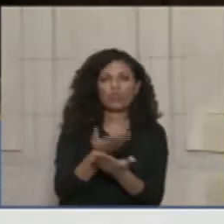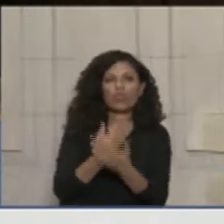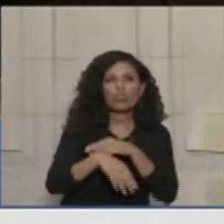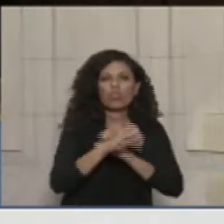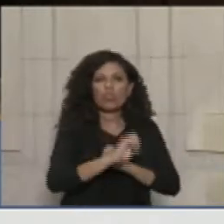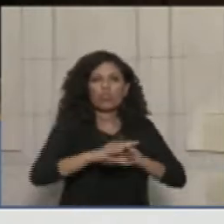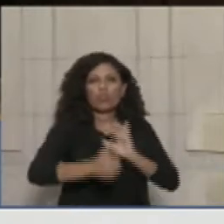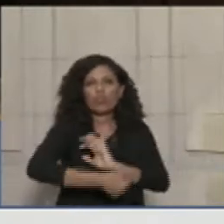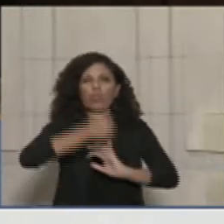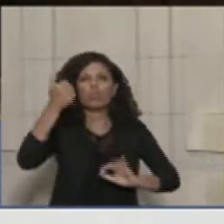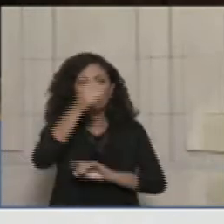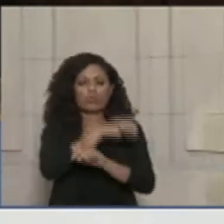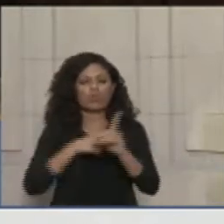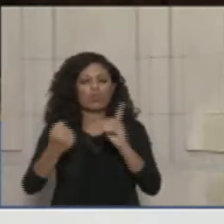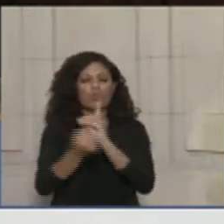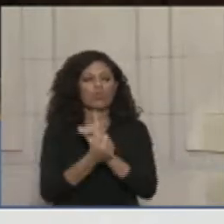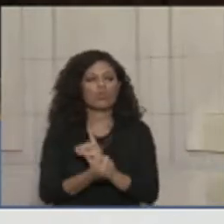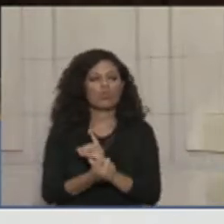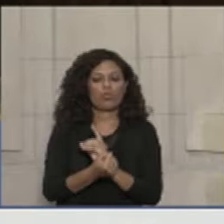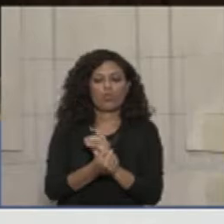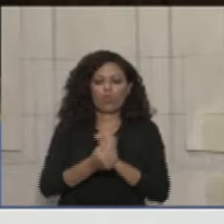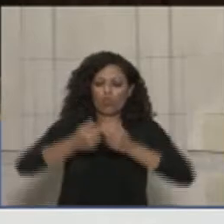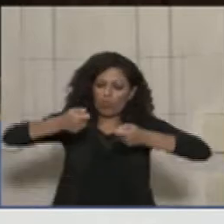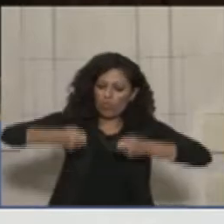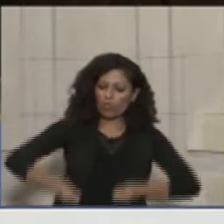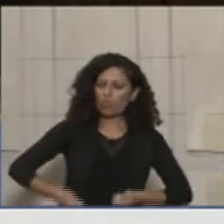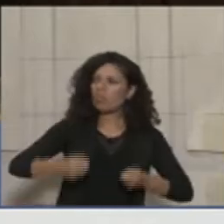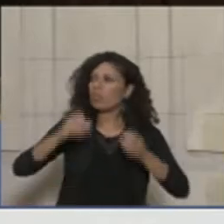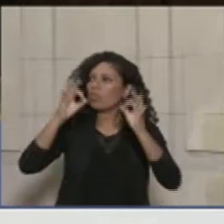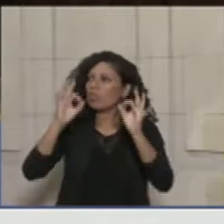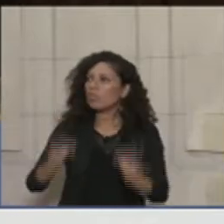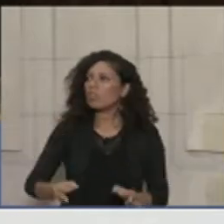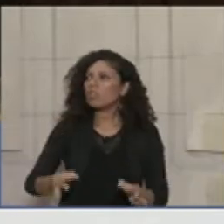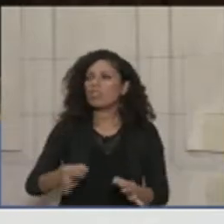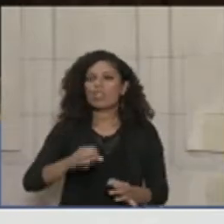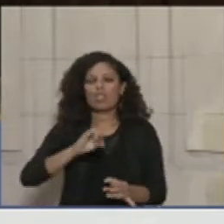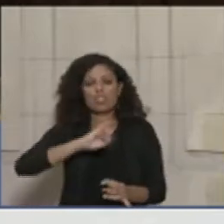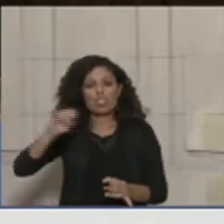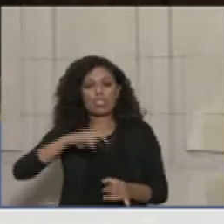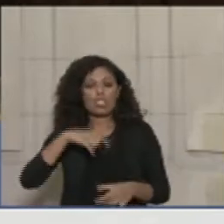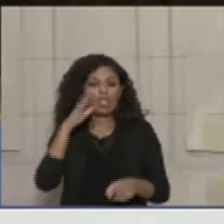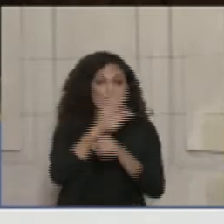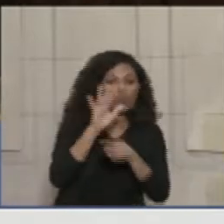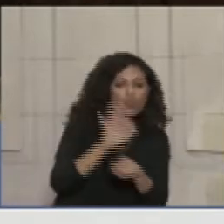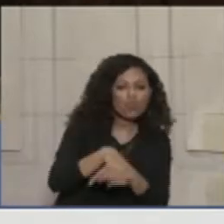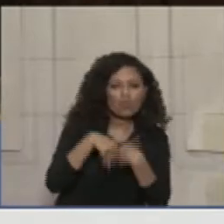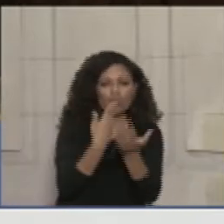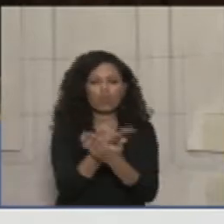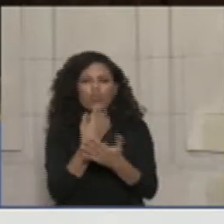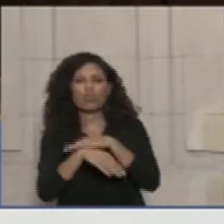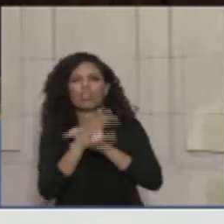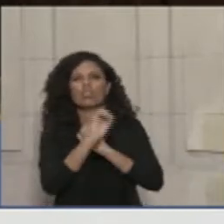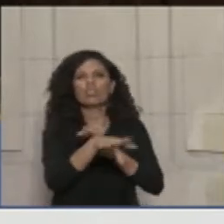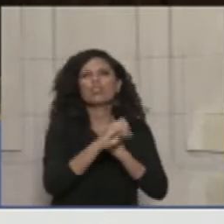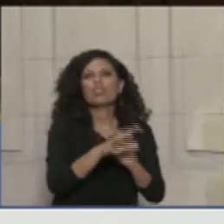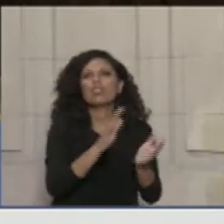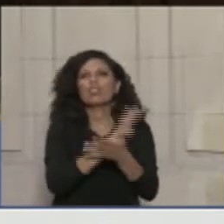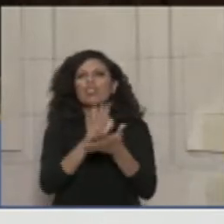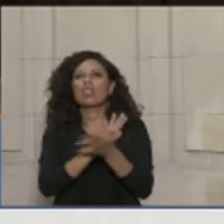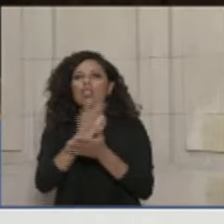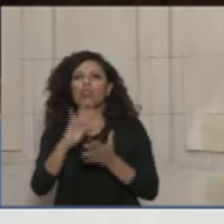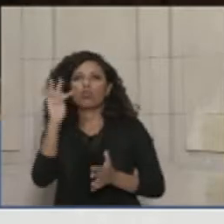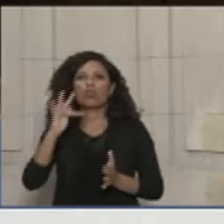há uma sociedade que se pretenda mais justa, que não invista na educação, que não invista no futuro